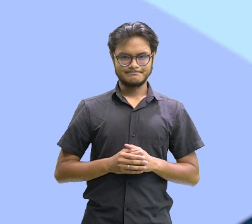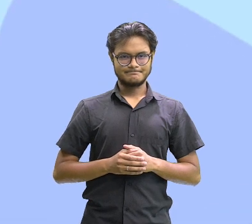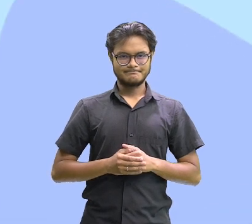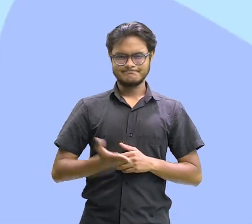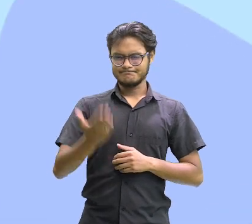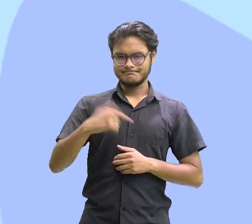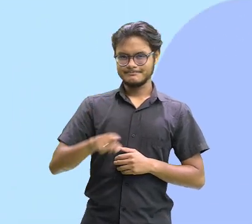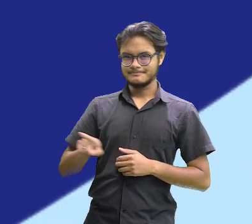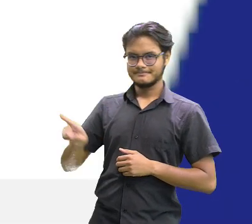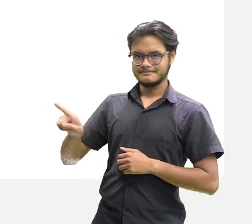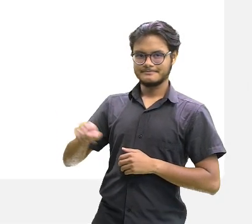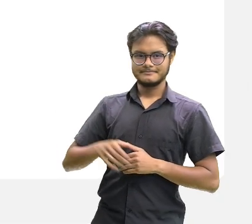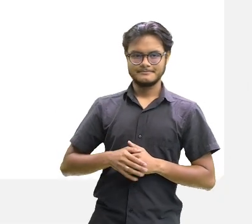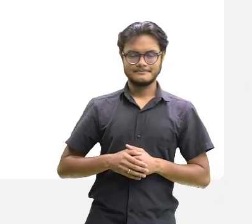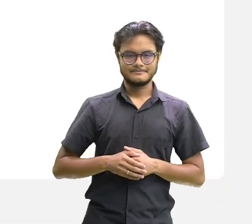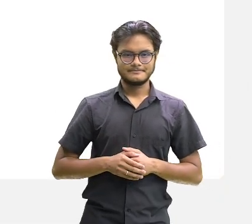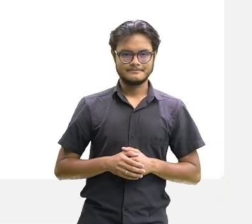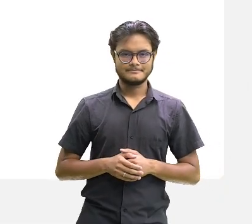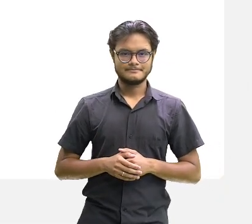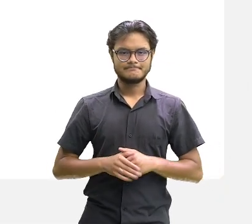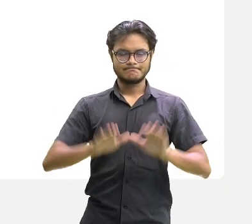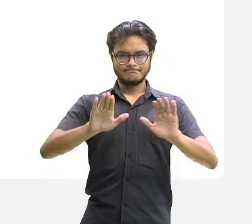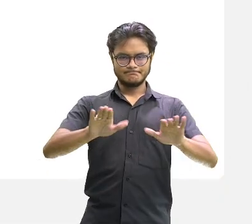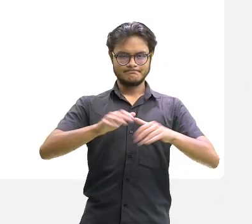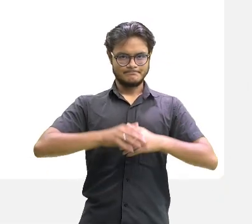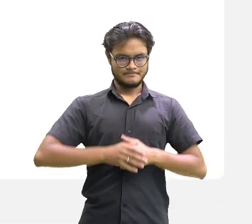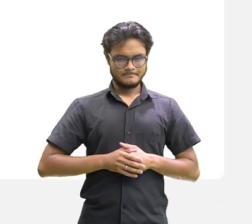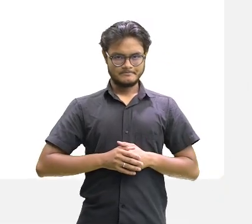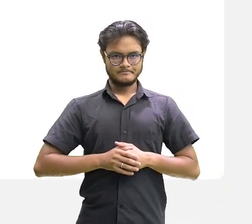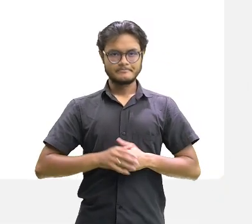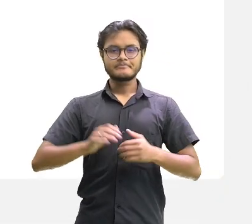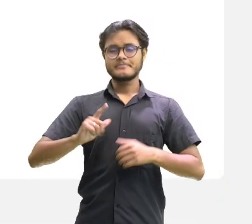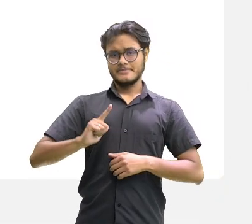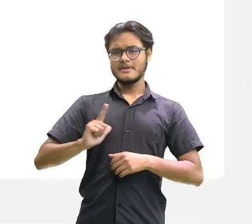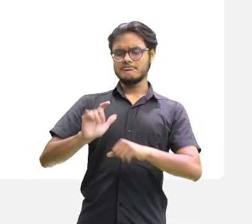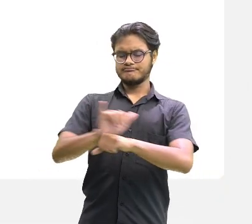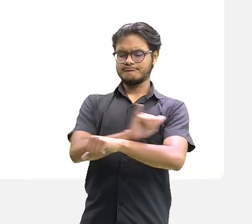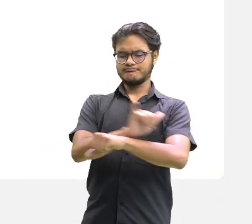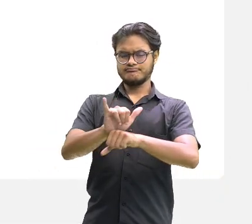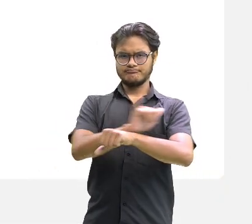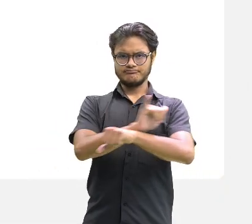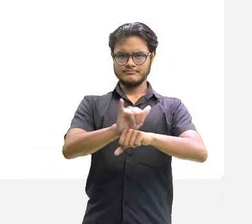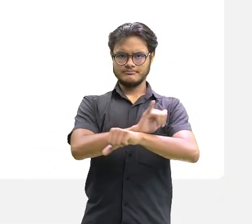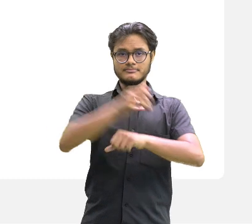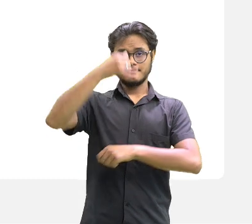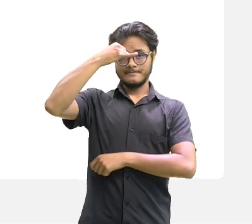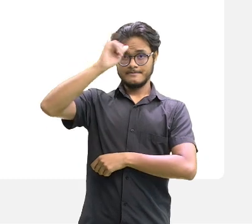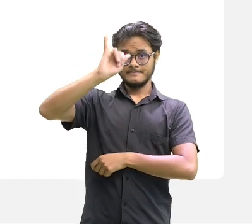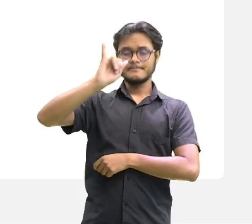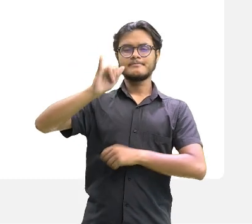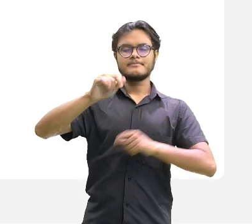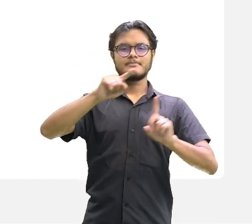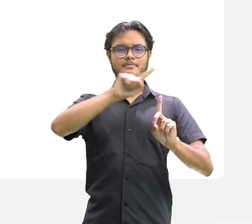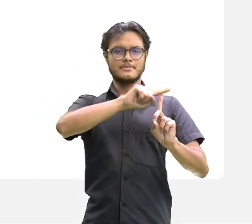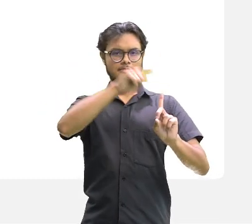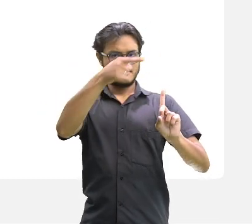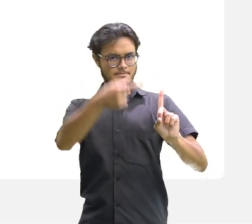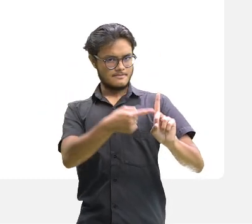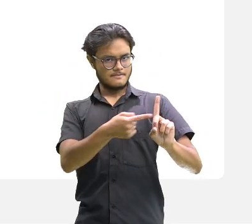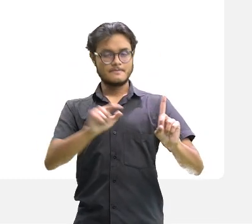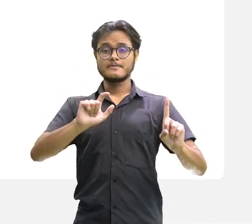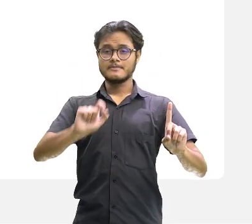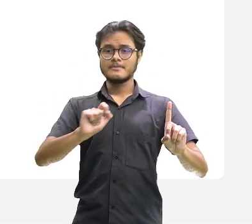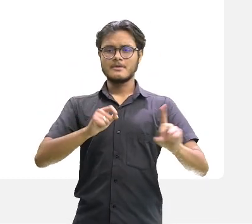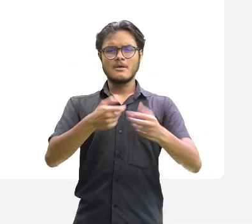Viaja comigo aí nessa questão. Olha só. Ao considerar métodos contraceptivos, muitos